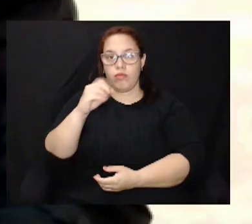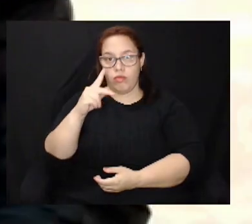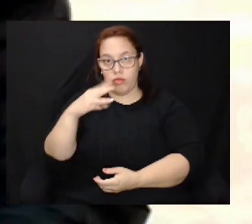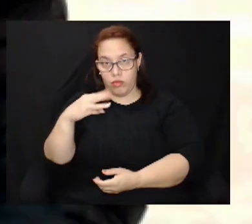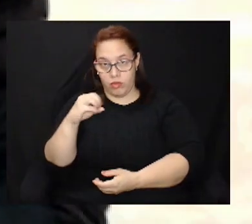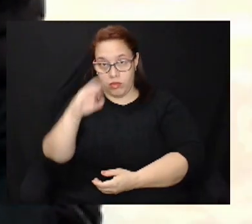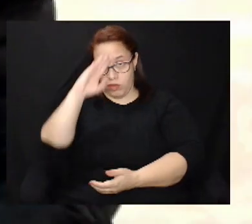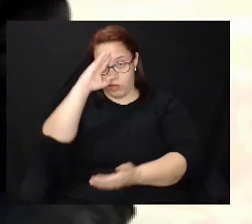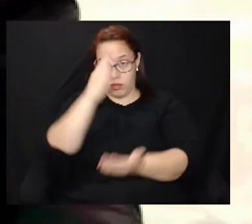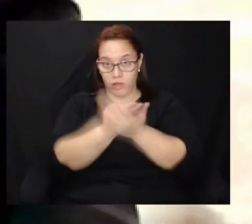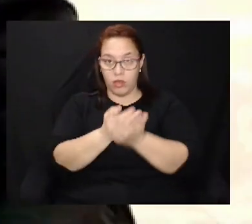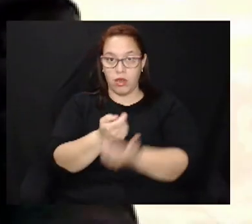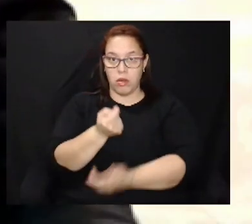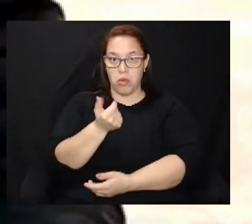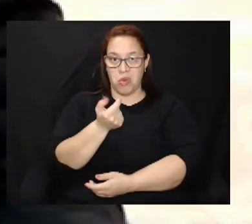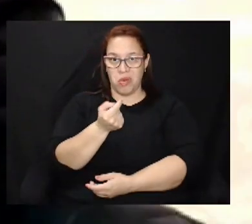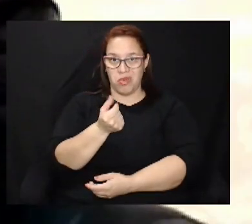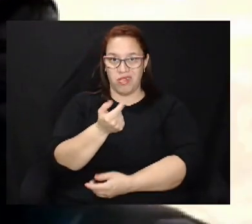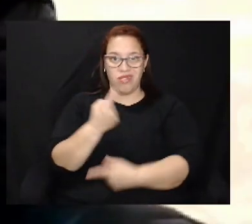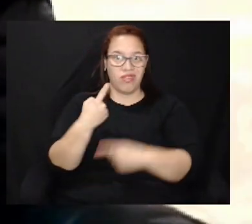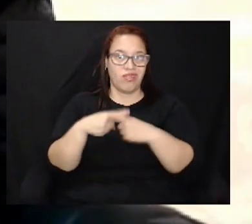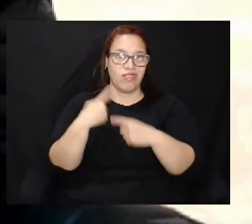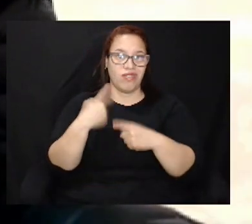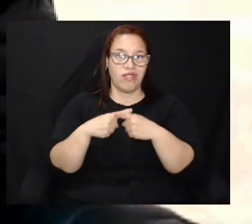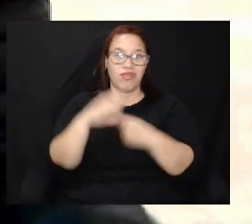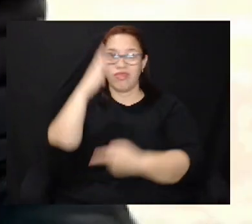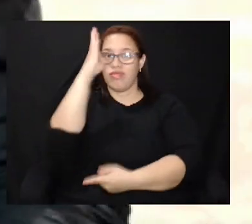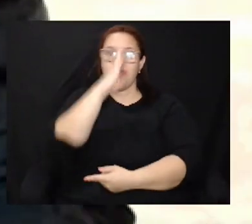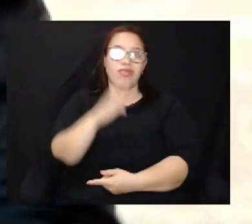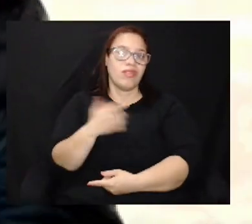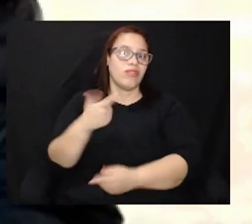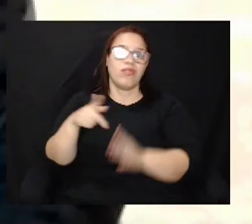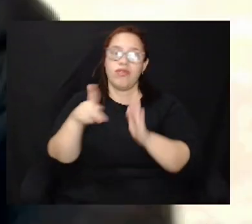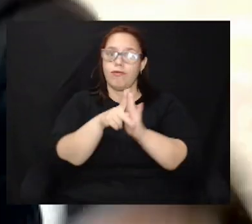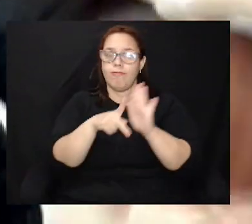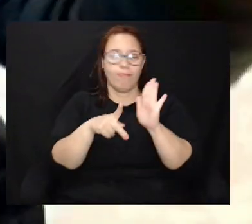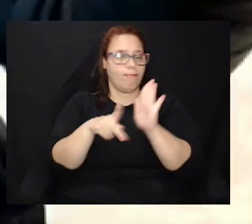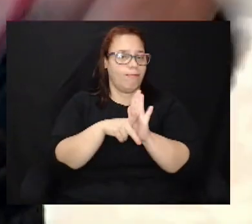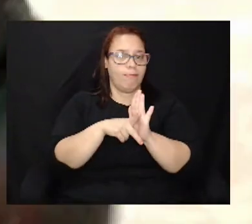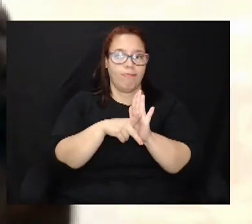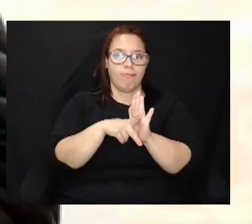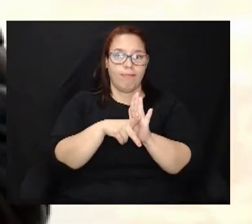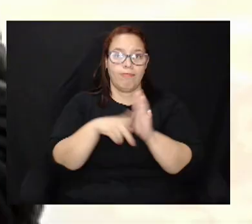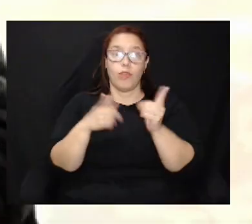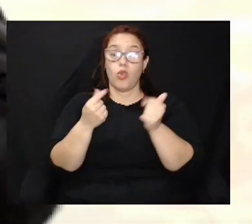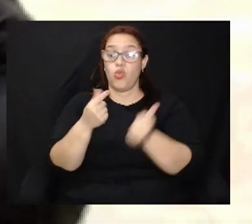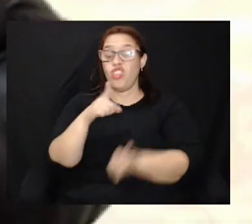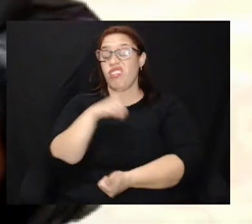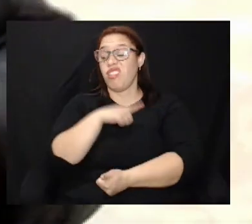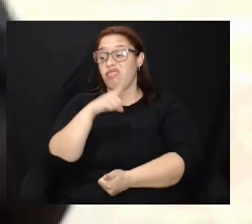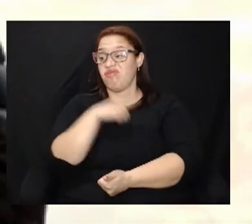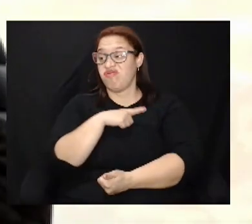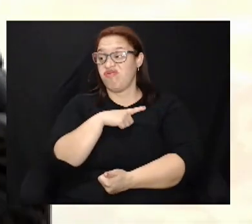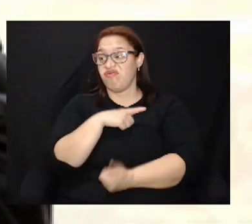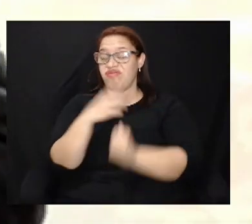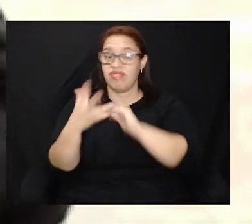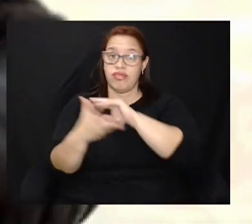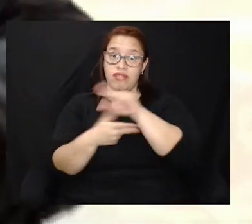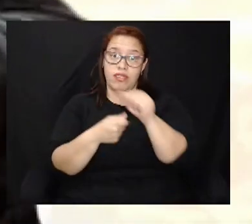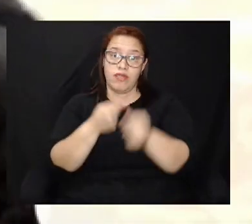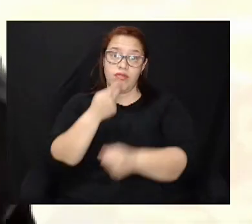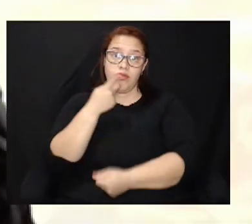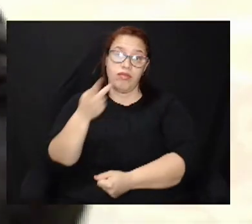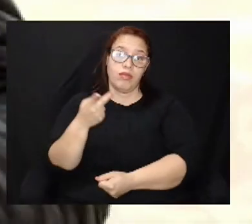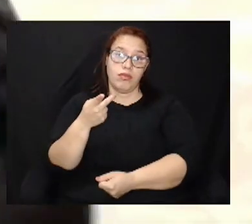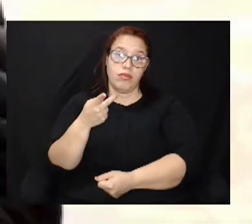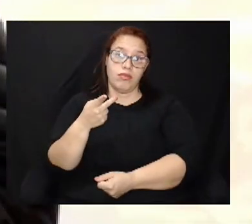pouco, porque o Brasil não tem um projeto. O dinheiro existe, o mundo está dizendo, estamos prontos